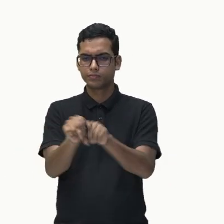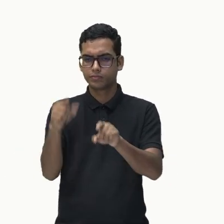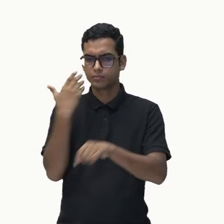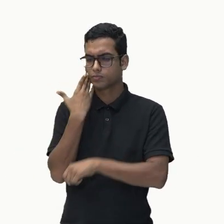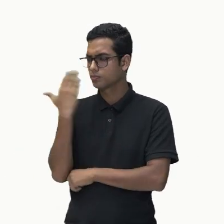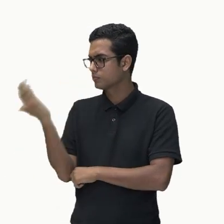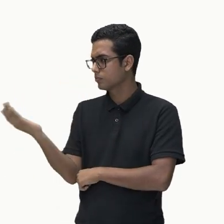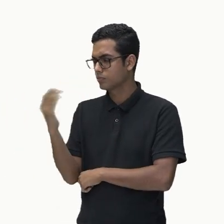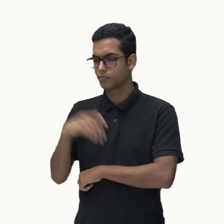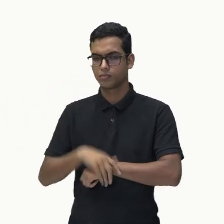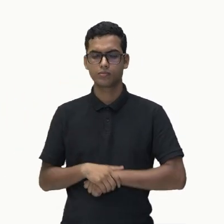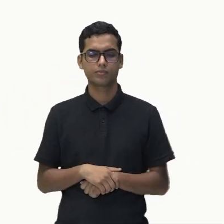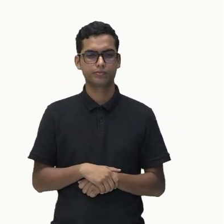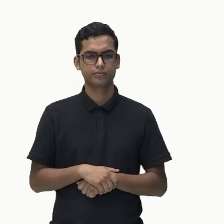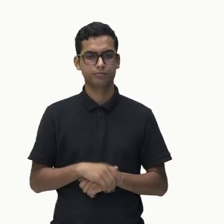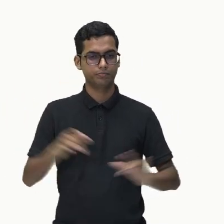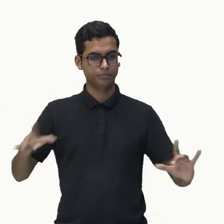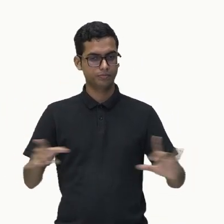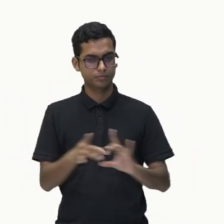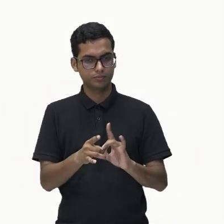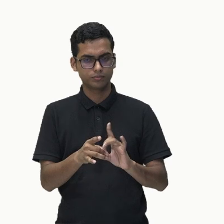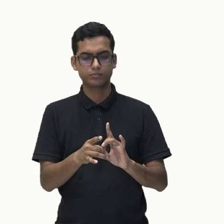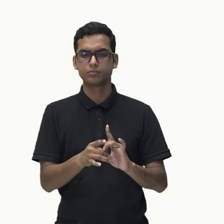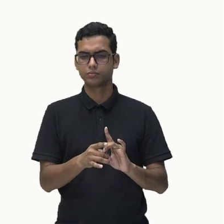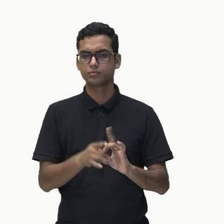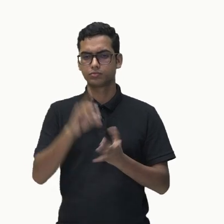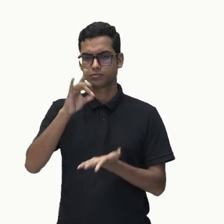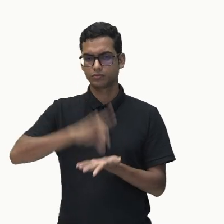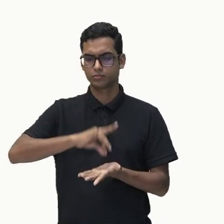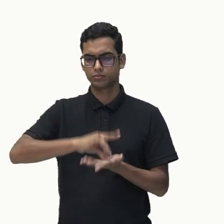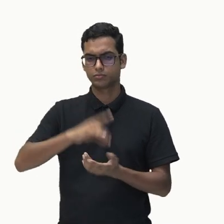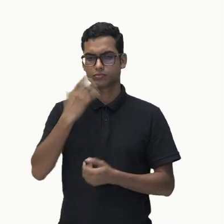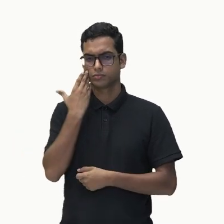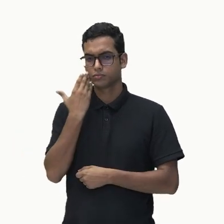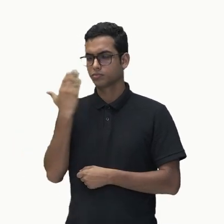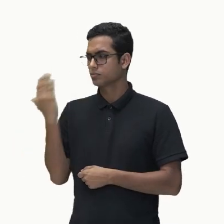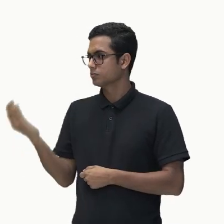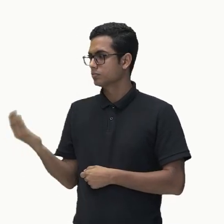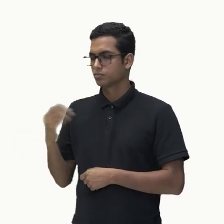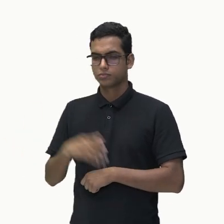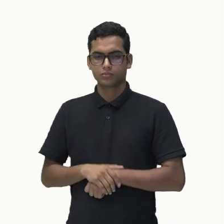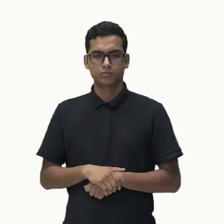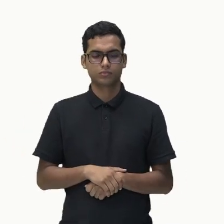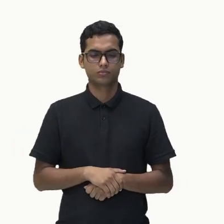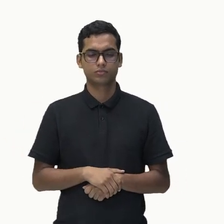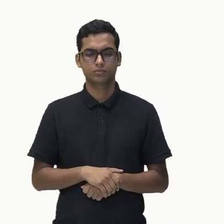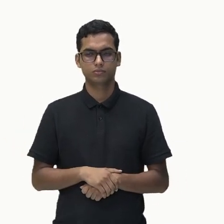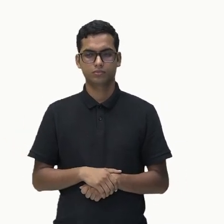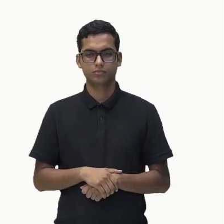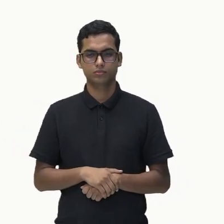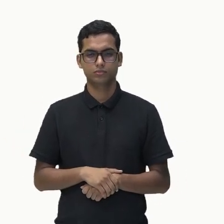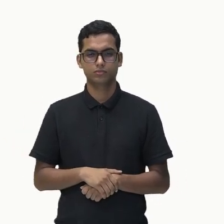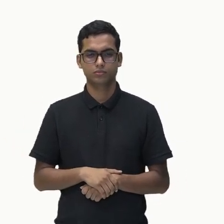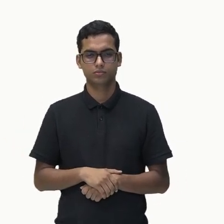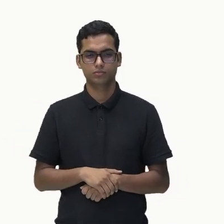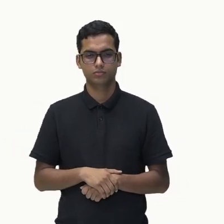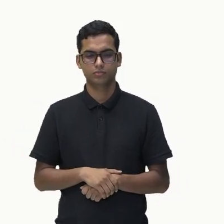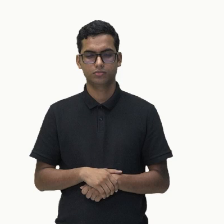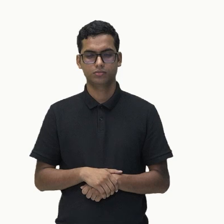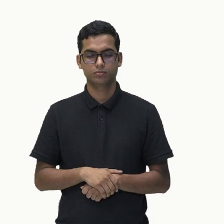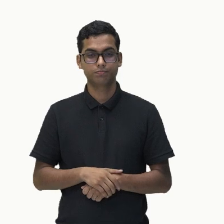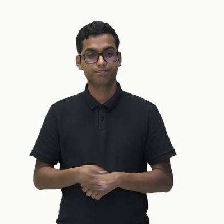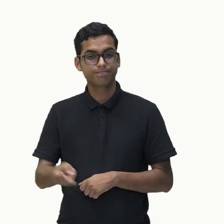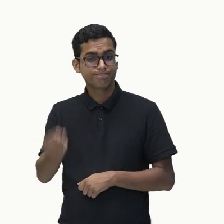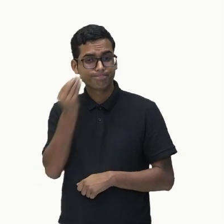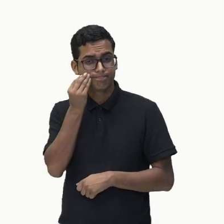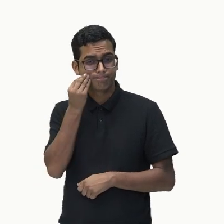interligando esses dois tubos, esses dois êmbolos, né? São esses pistões aí com essas áreas. E aí observe que